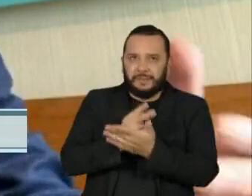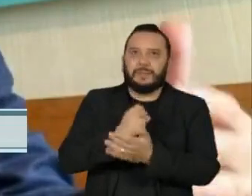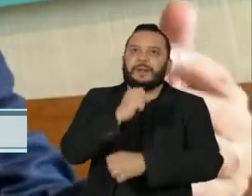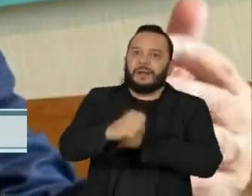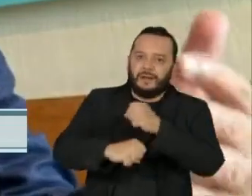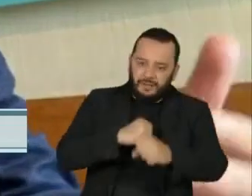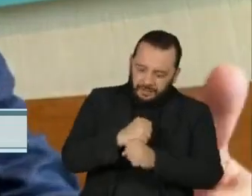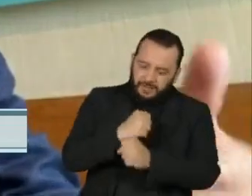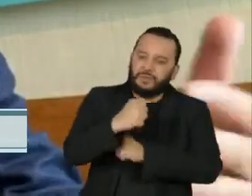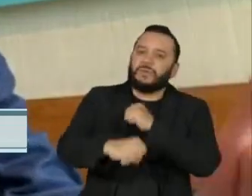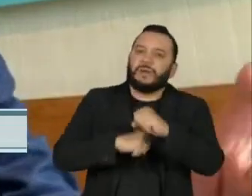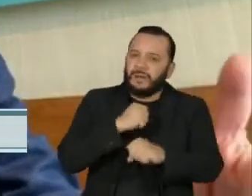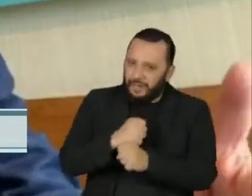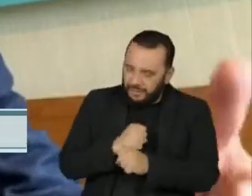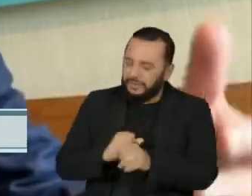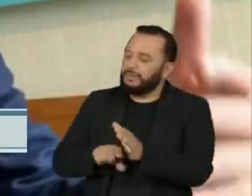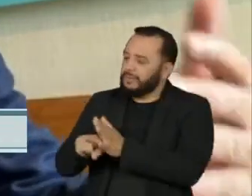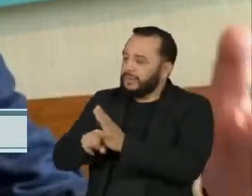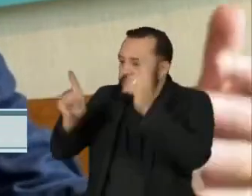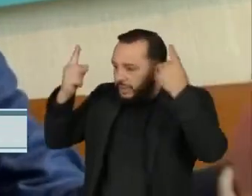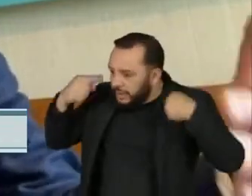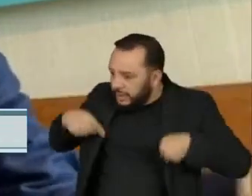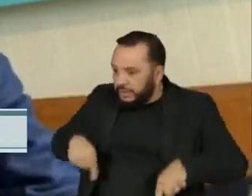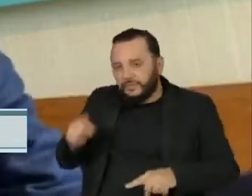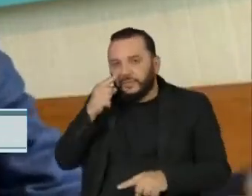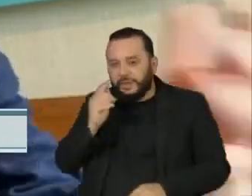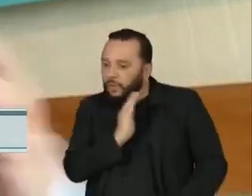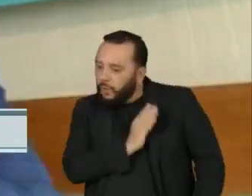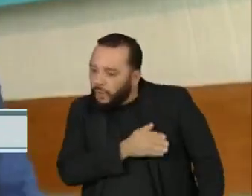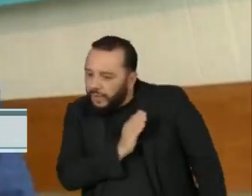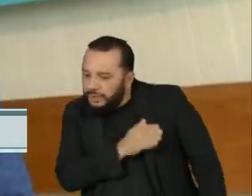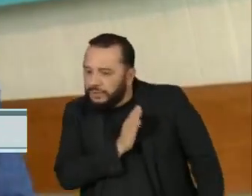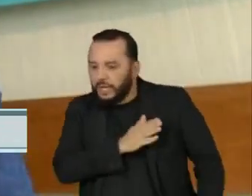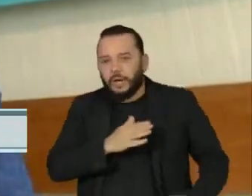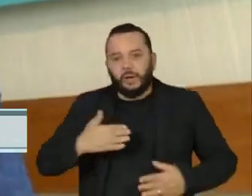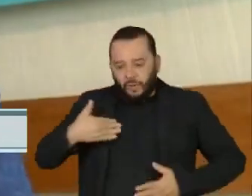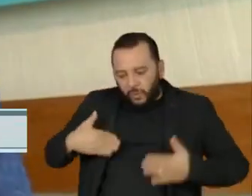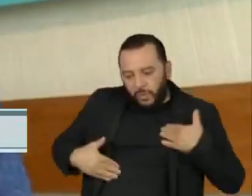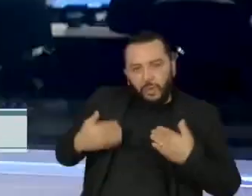periódicos, para que ninguém tenha nenhum tipo de surpresa com a sua saúde.